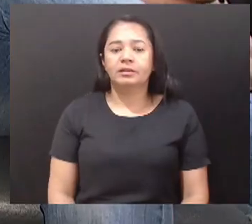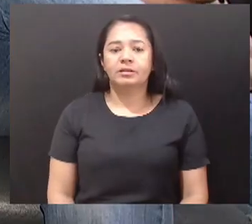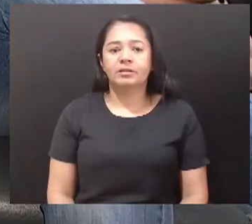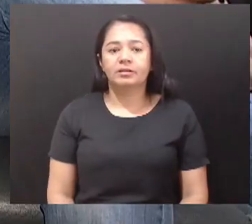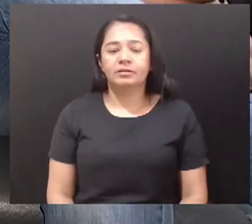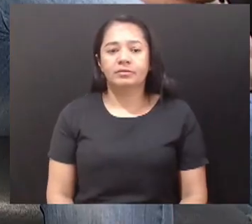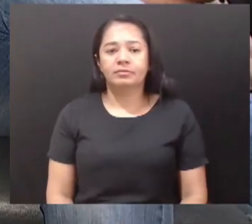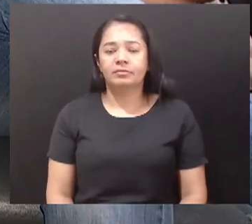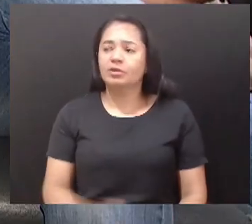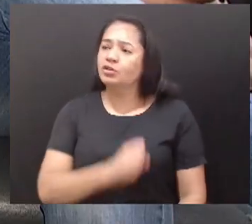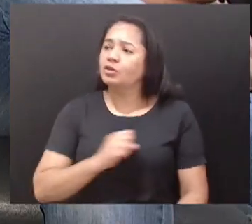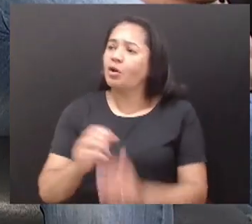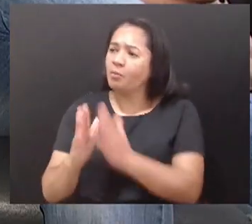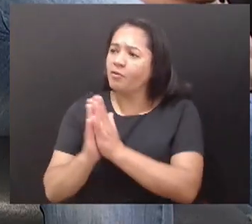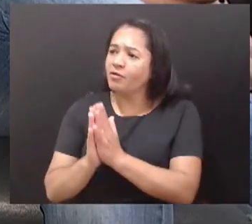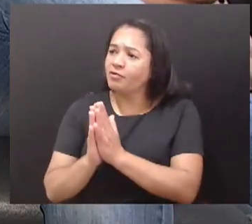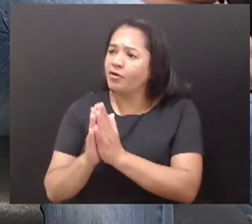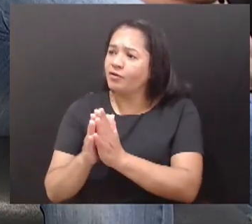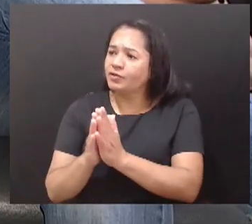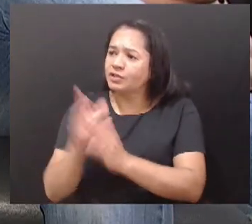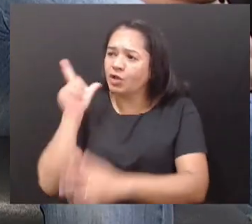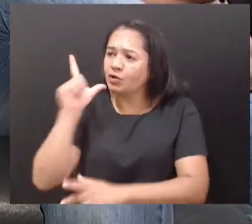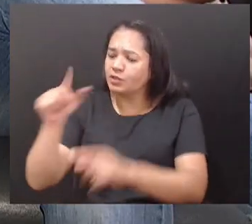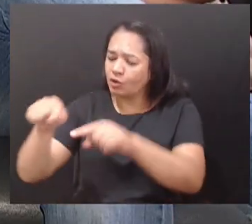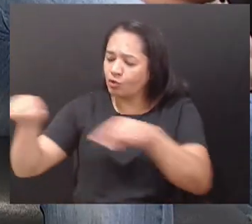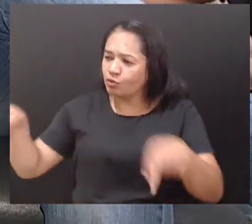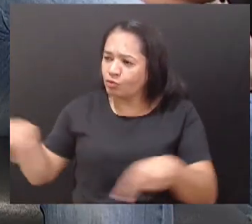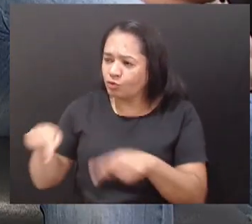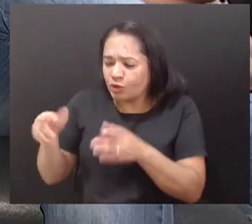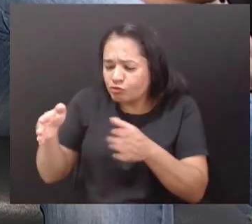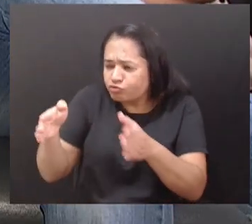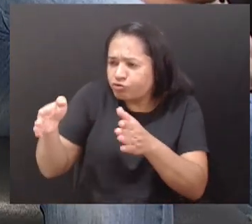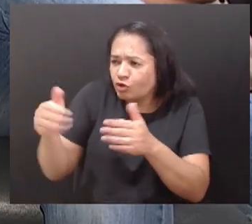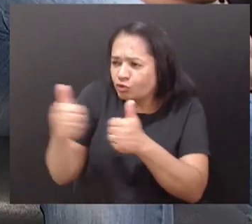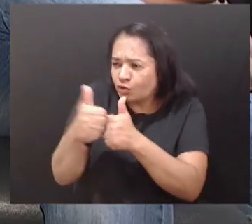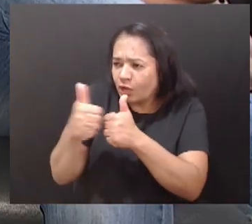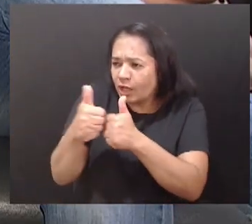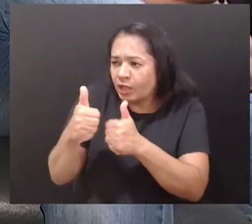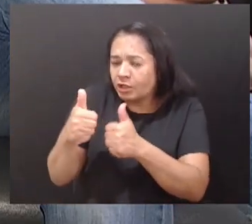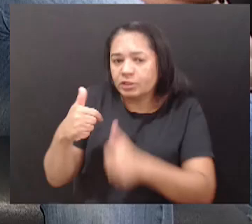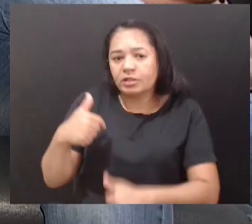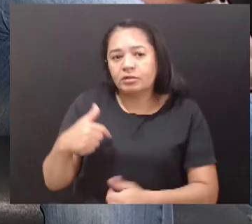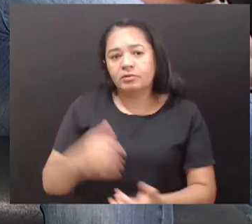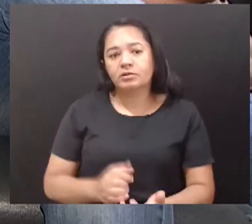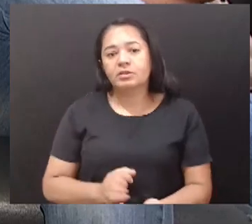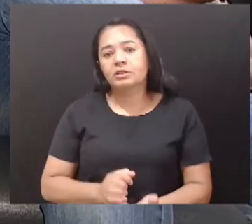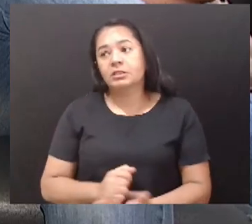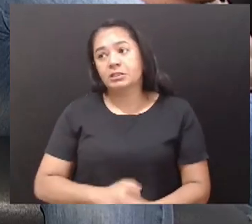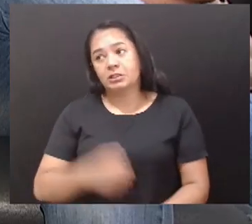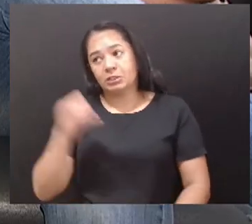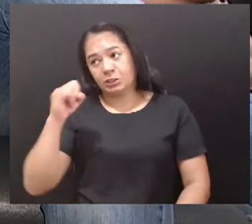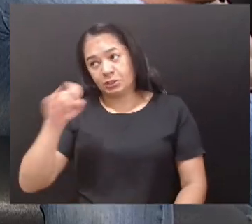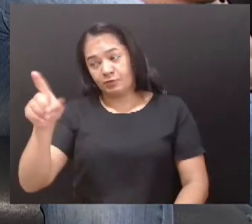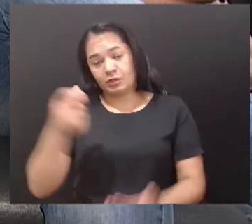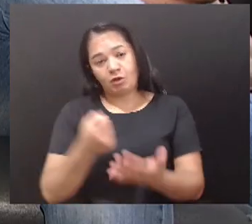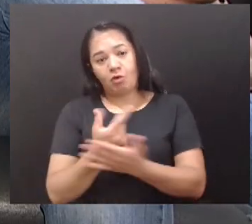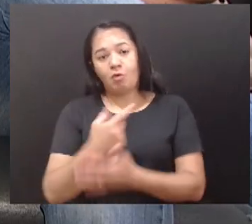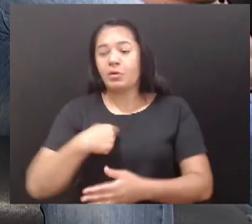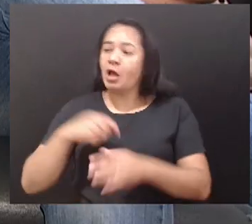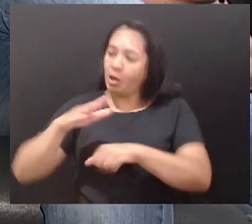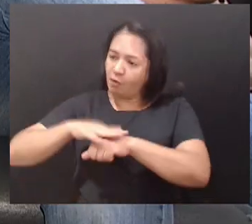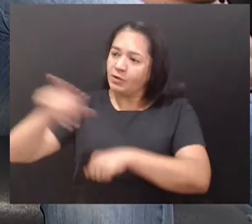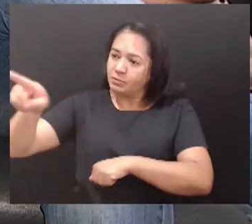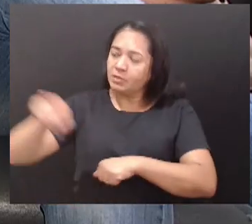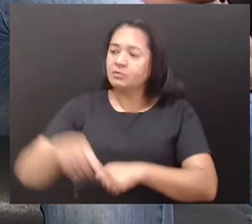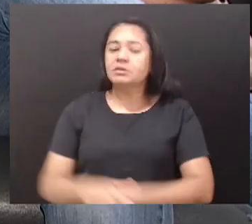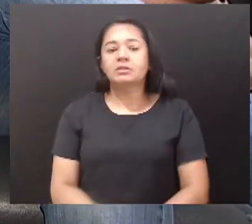montar um espaço para mim nesse corredorzinho do lado aqui? Ele falou assim, ó, se você comprar o material, tudo eu faço para você sem problema nenhum.